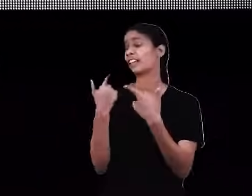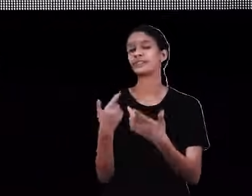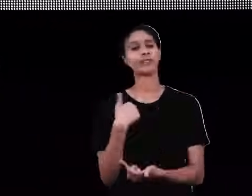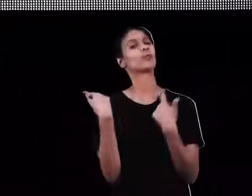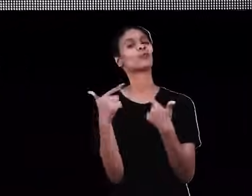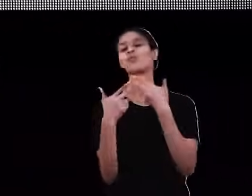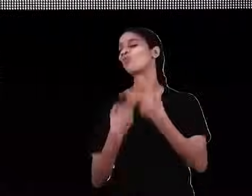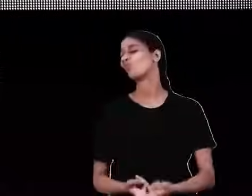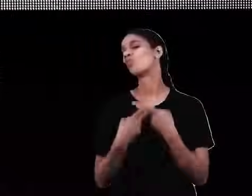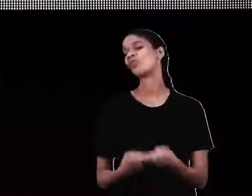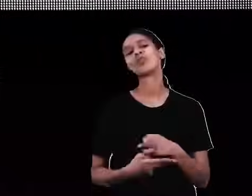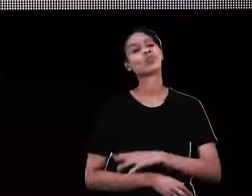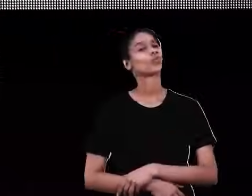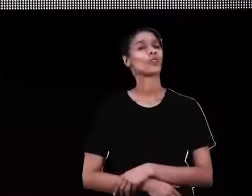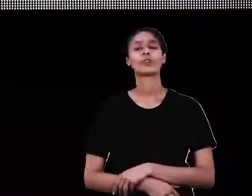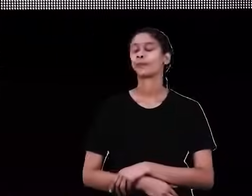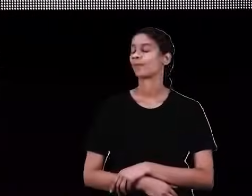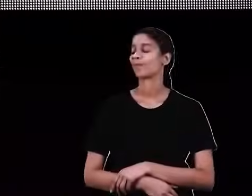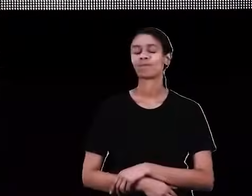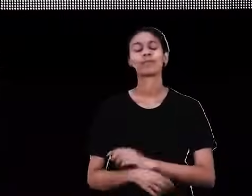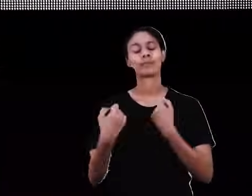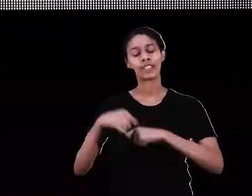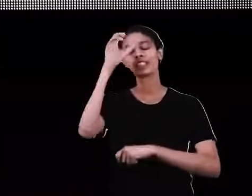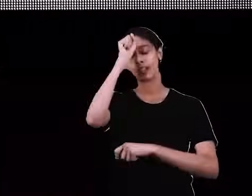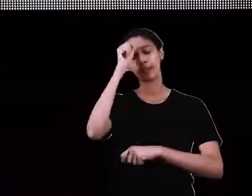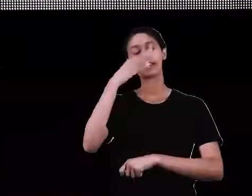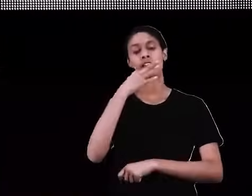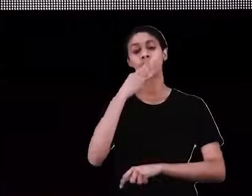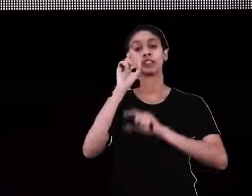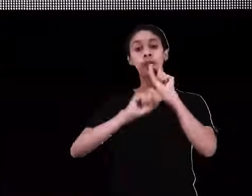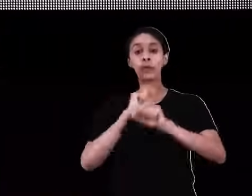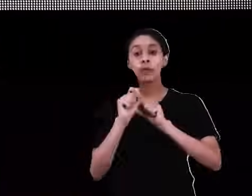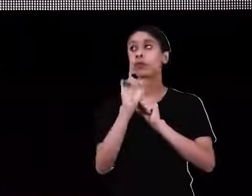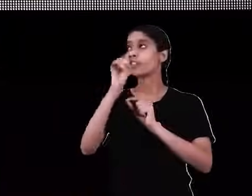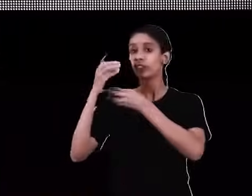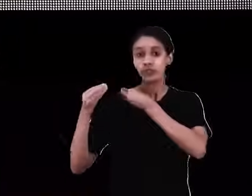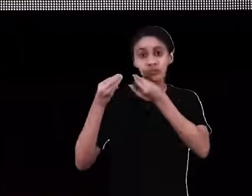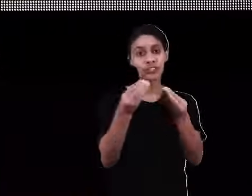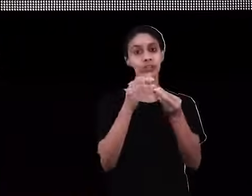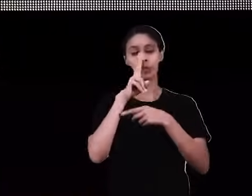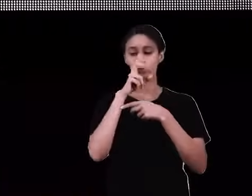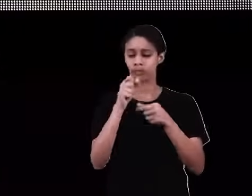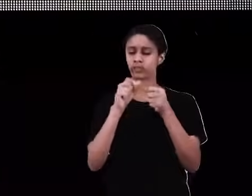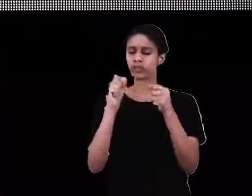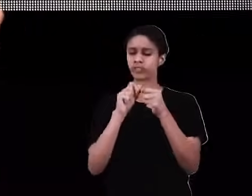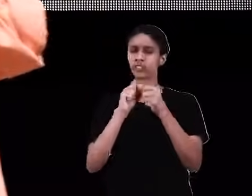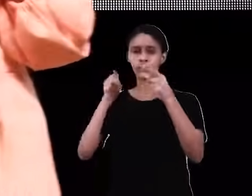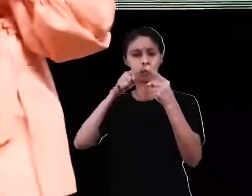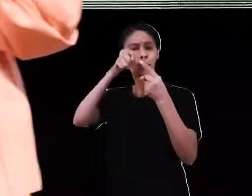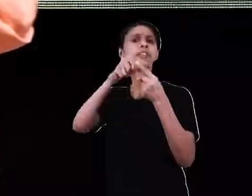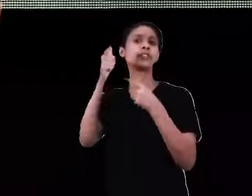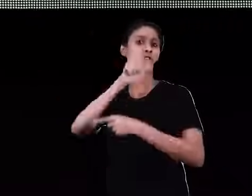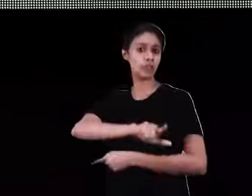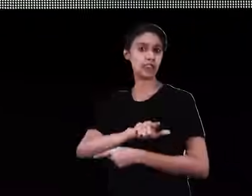paciência. Você precisa aprender a reconhecer aquilo que Deus colocou na sua vida como força para cumprir o seu propósito. Se a Abigail dissesse